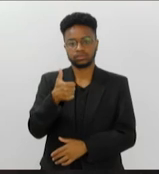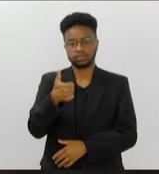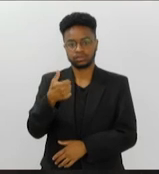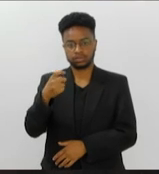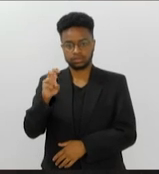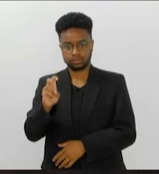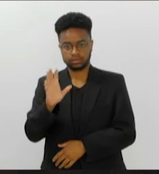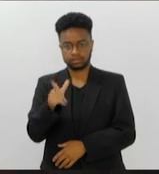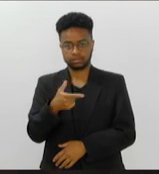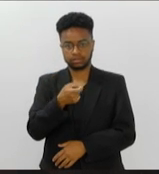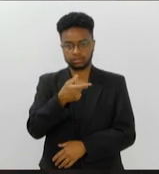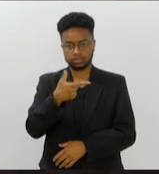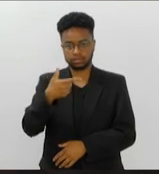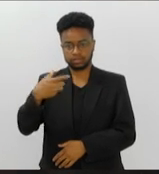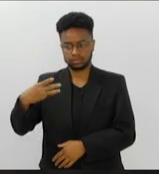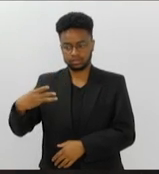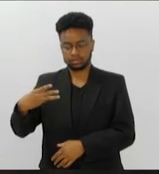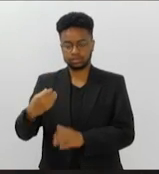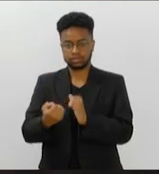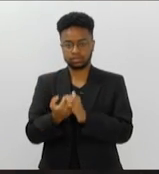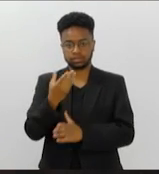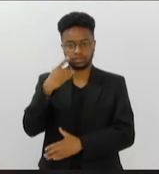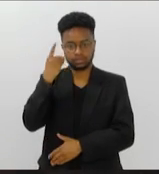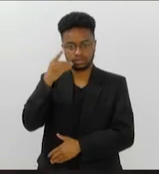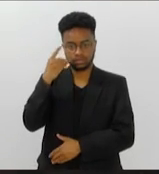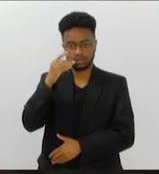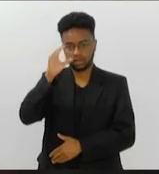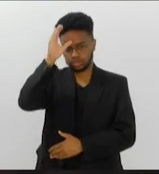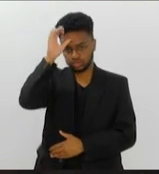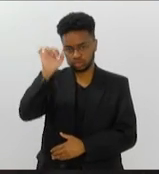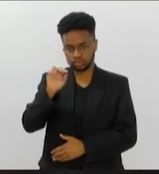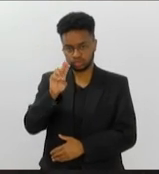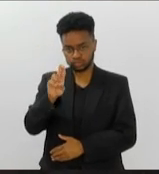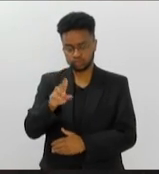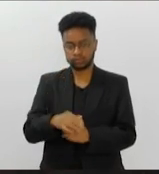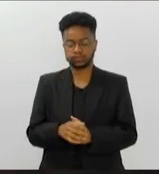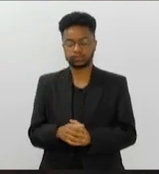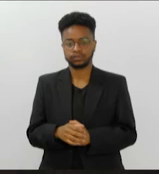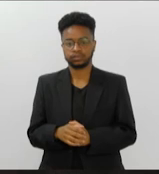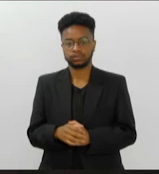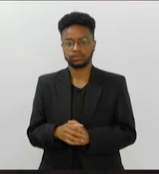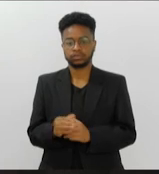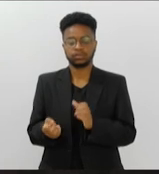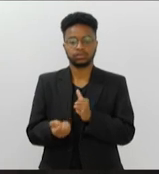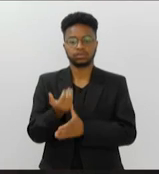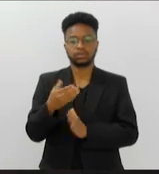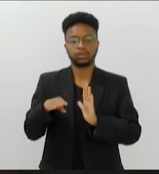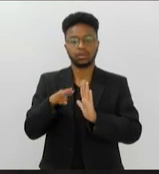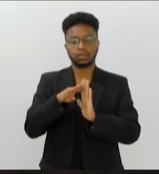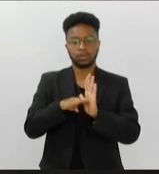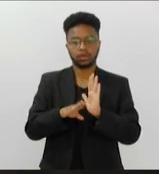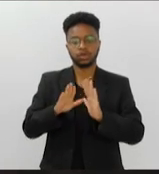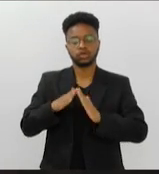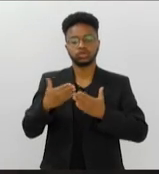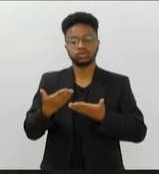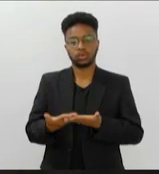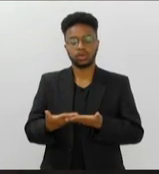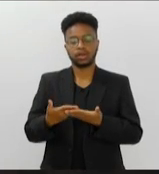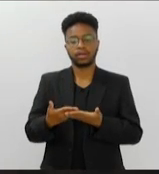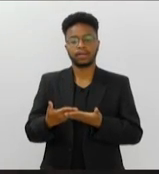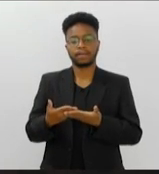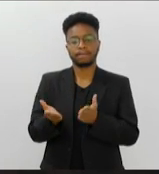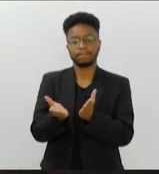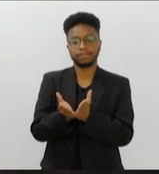215 de 2023, de autoria da deputada Tia Ju, que institui o programa Escola Bíblica de Férias,